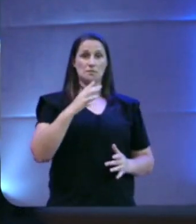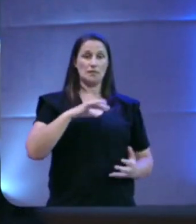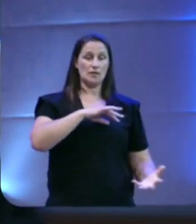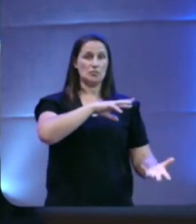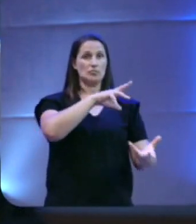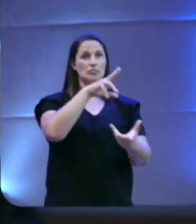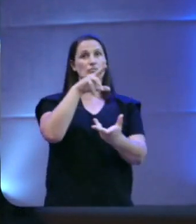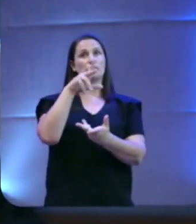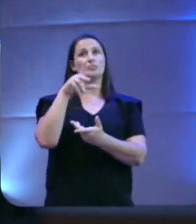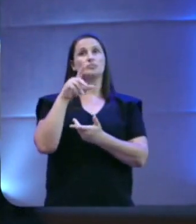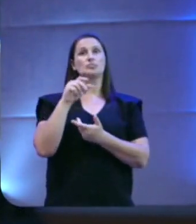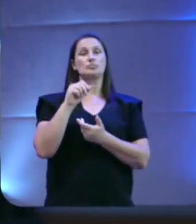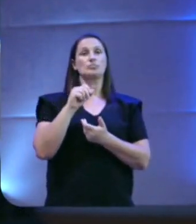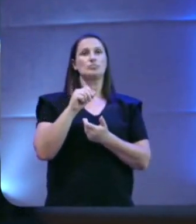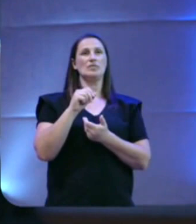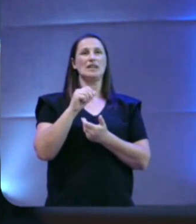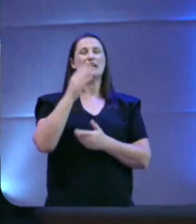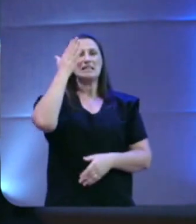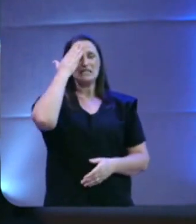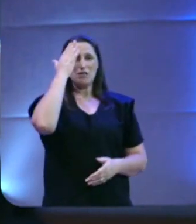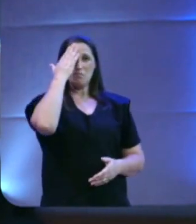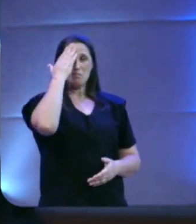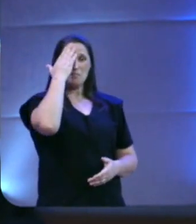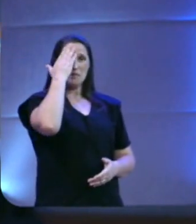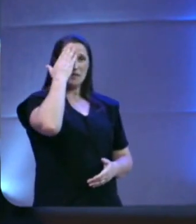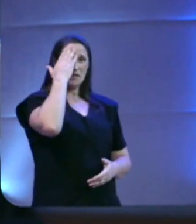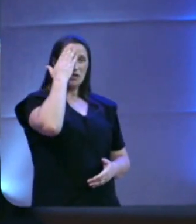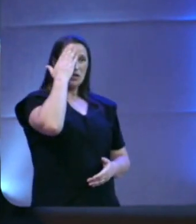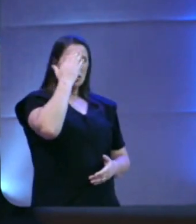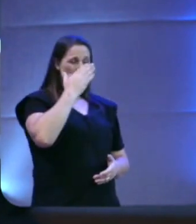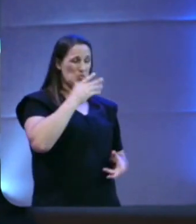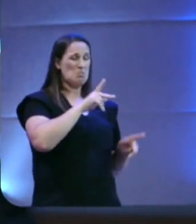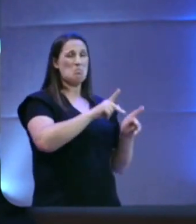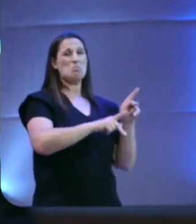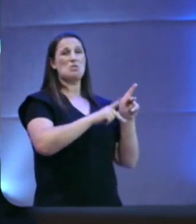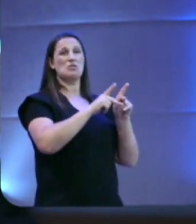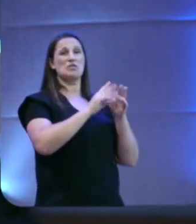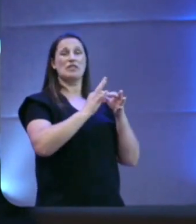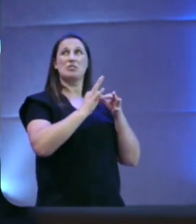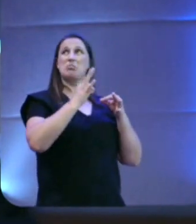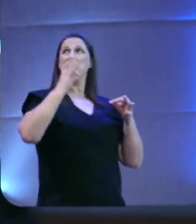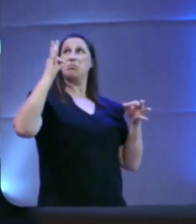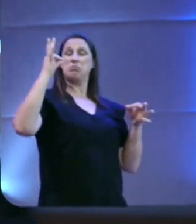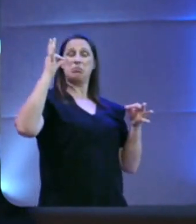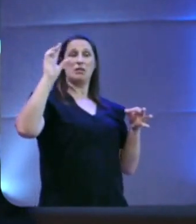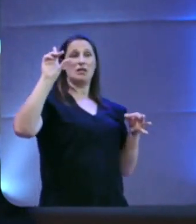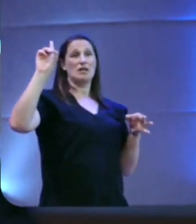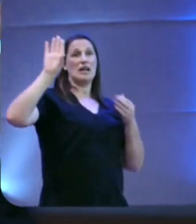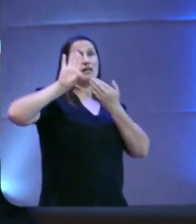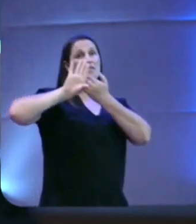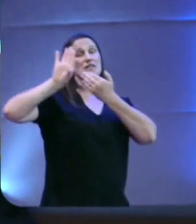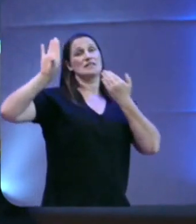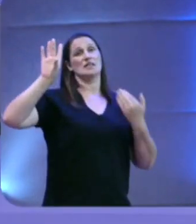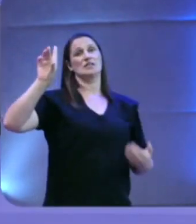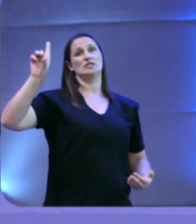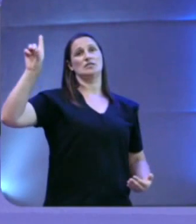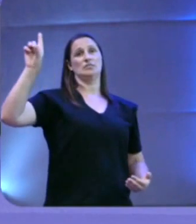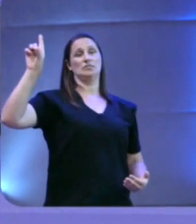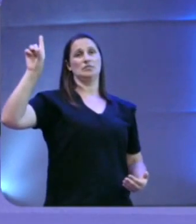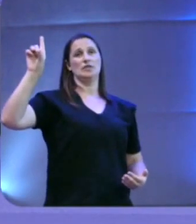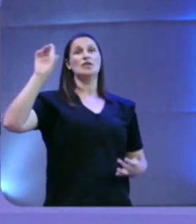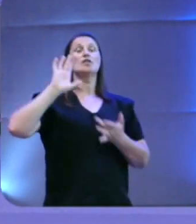homem estava em rebelião, longe de Deus, desconectado de Deus. E Jesus veio pregar as boas